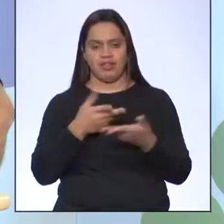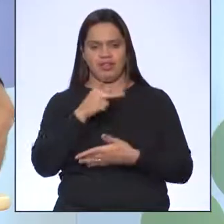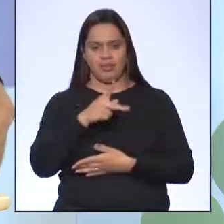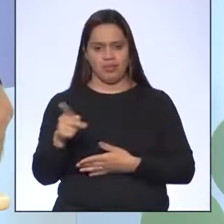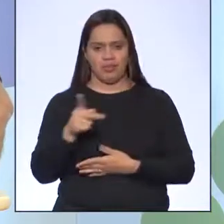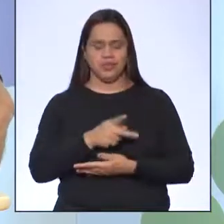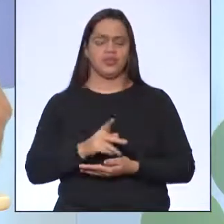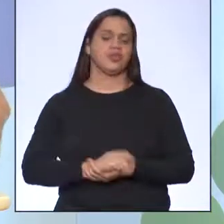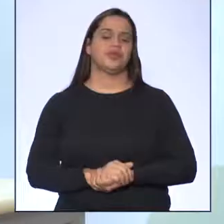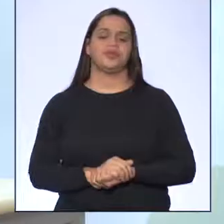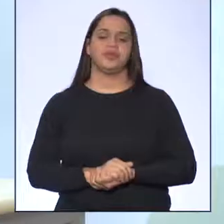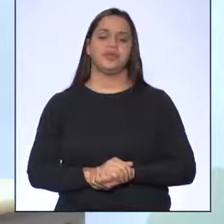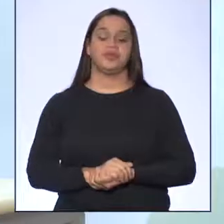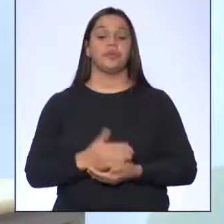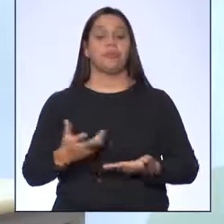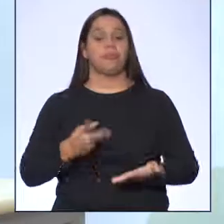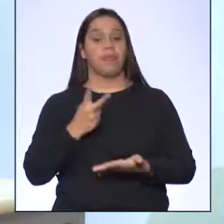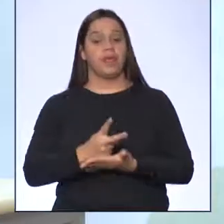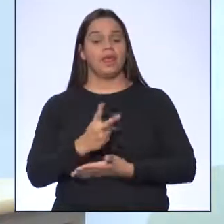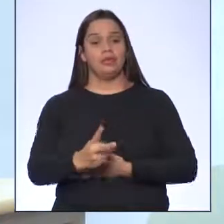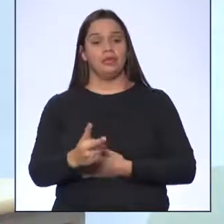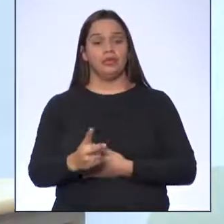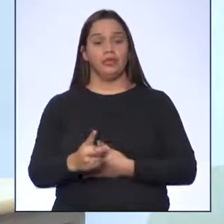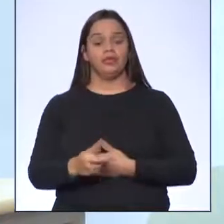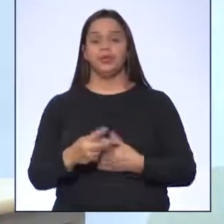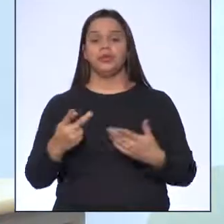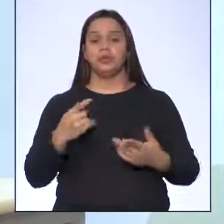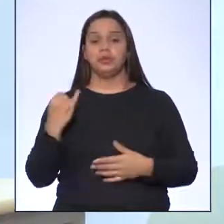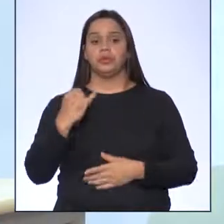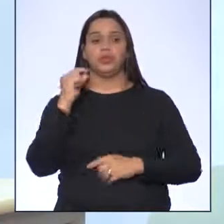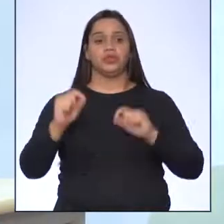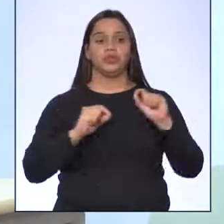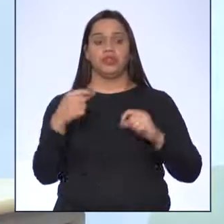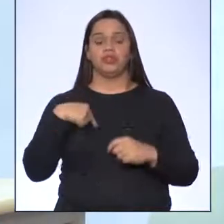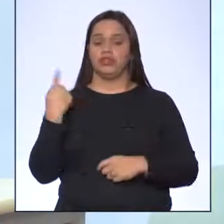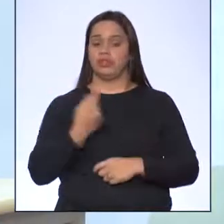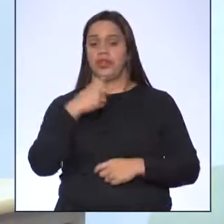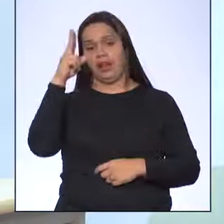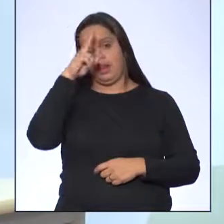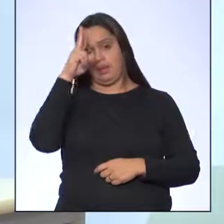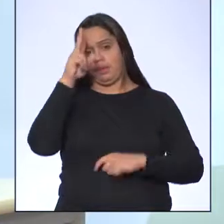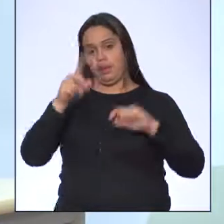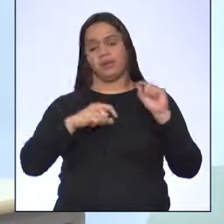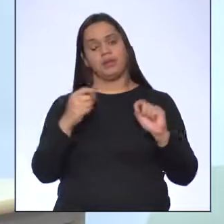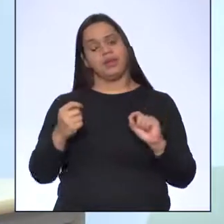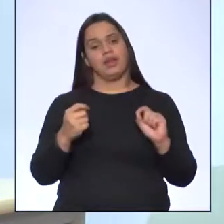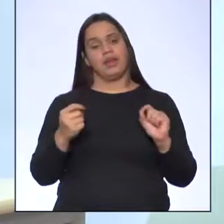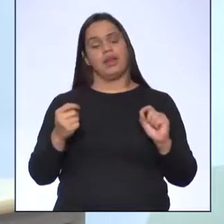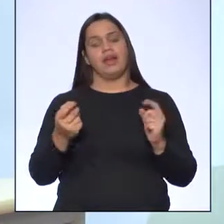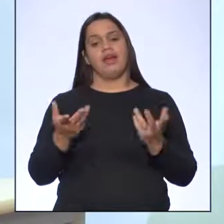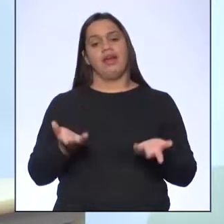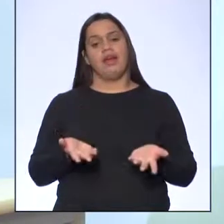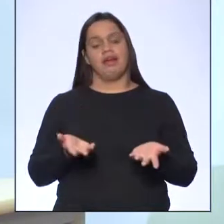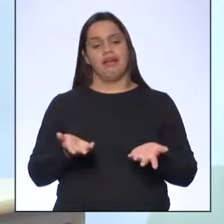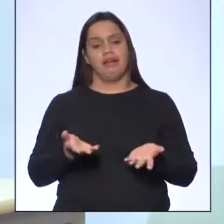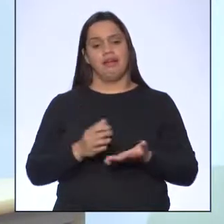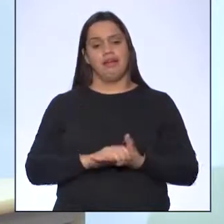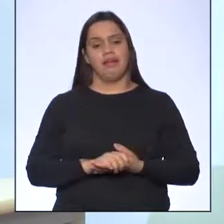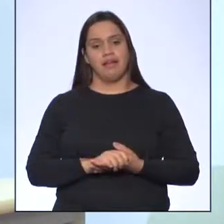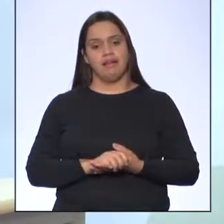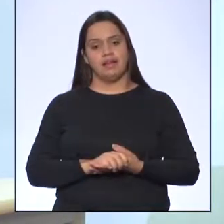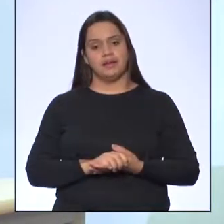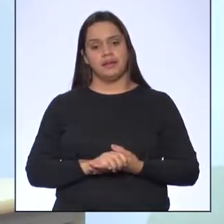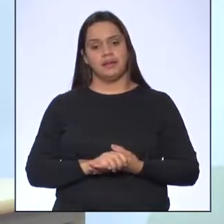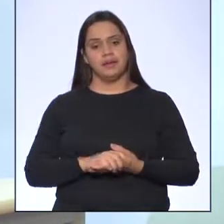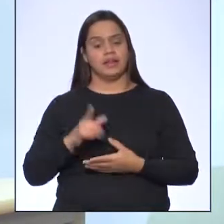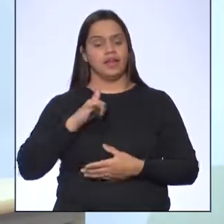Perfeitamente. Então, agora a gente dá sequência, né? É importante a gente lembrar que essa aula, a relação, ela